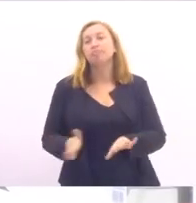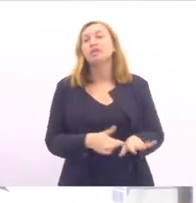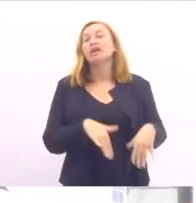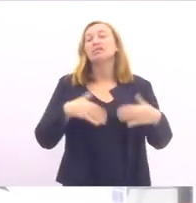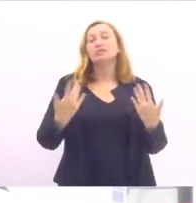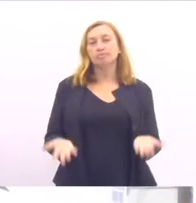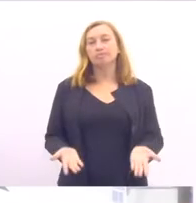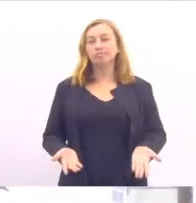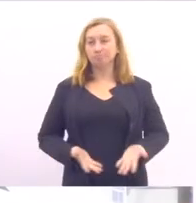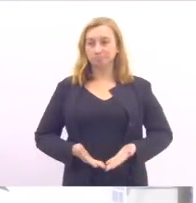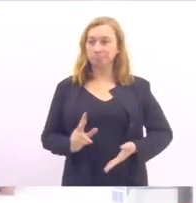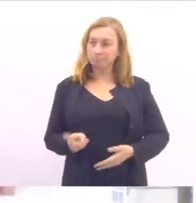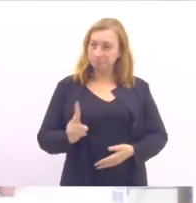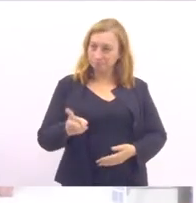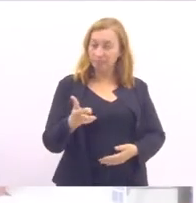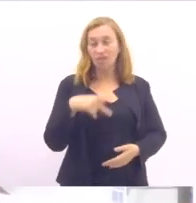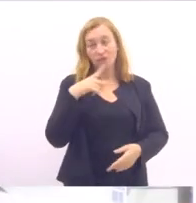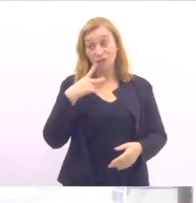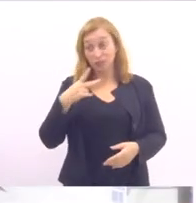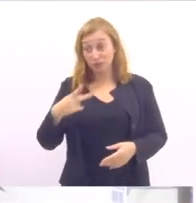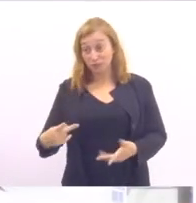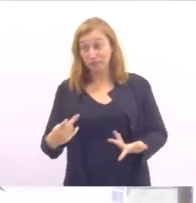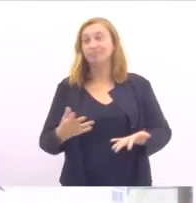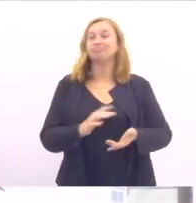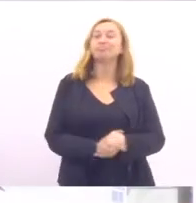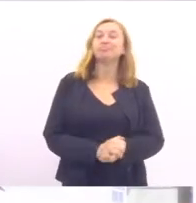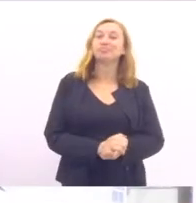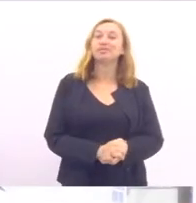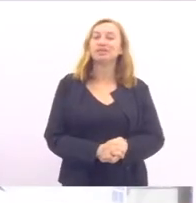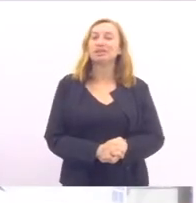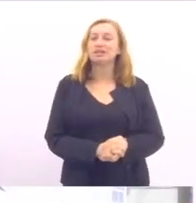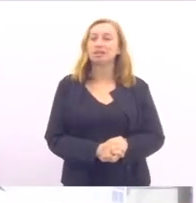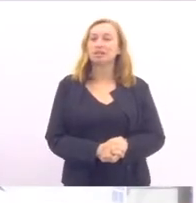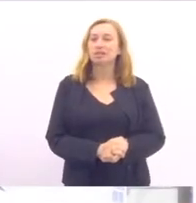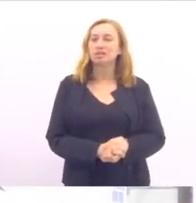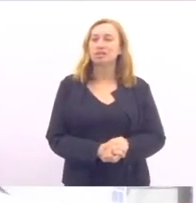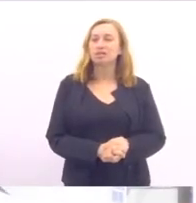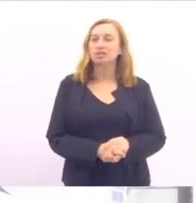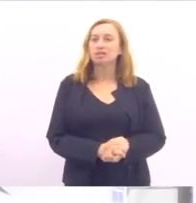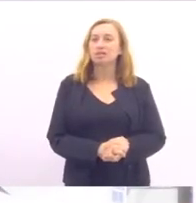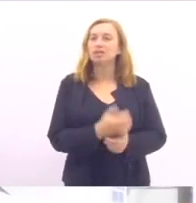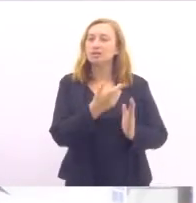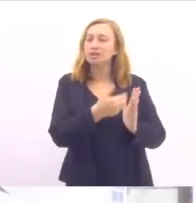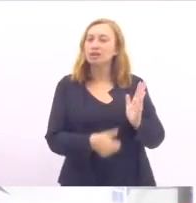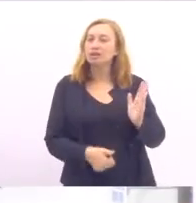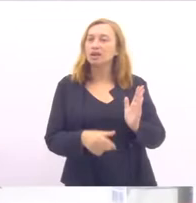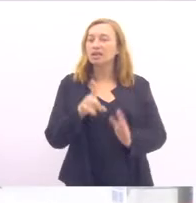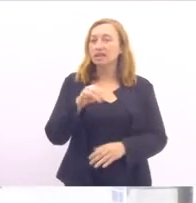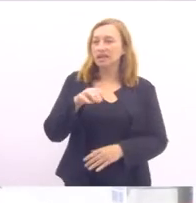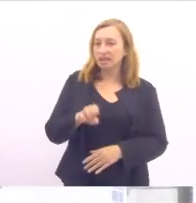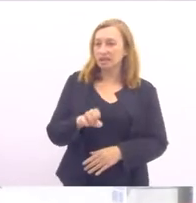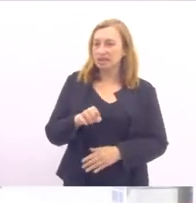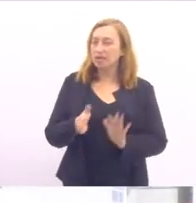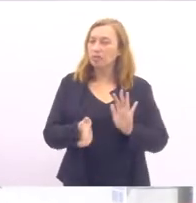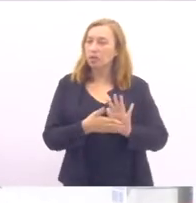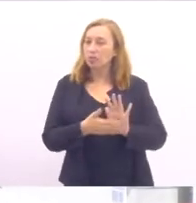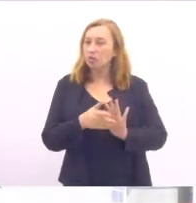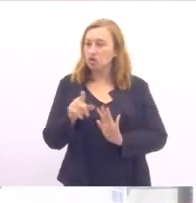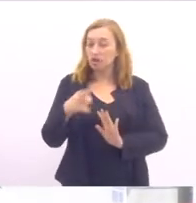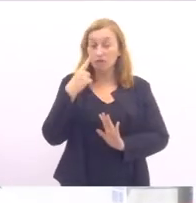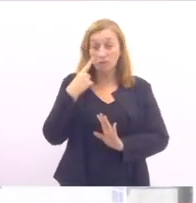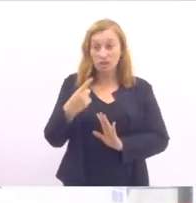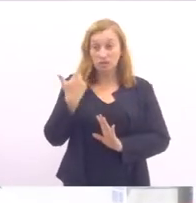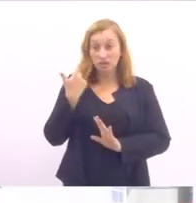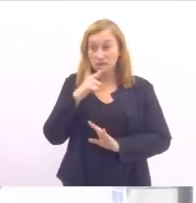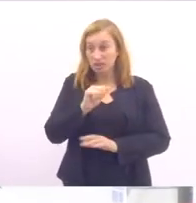então vamos lá, vamos seguir, já estou falando demais aqui. Vamos seguir aqui o nosso roteiro. A Denise propôs um roteiro aqui. Vamos ver se vai dar